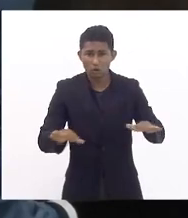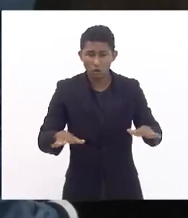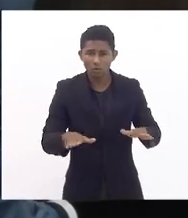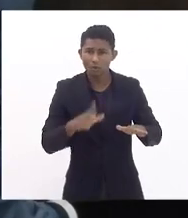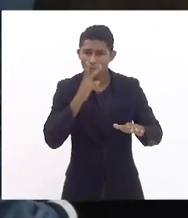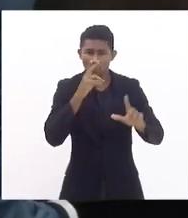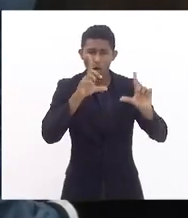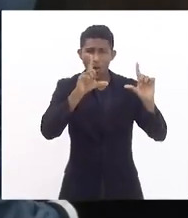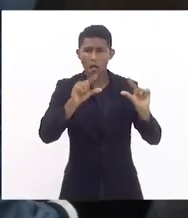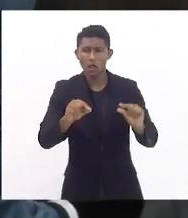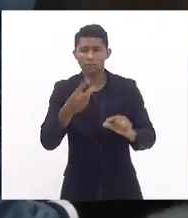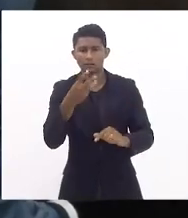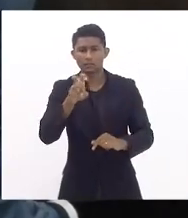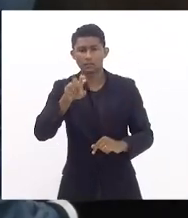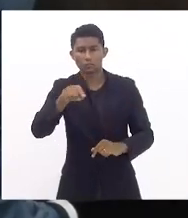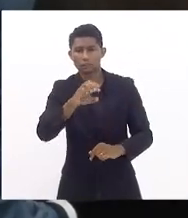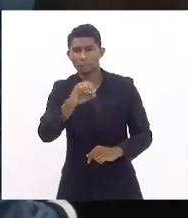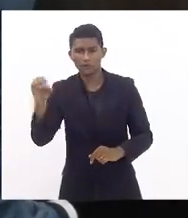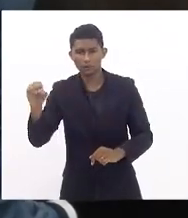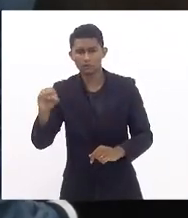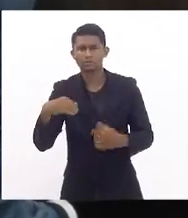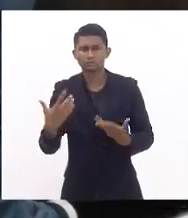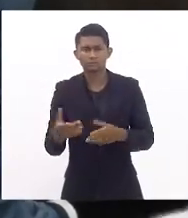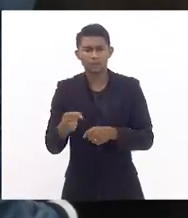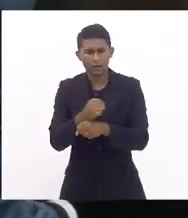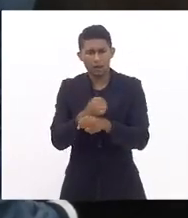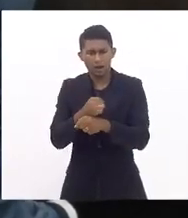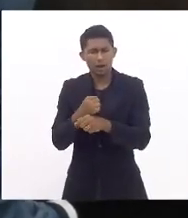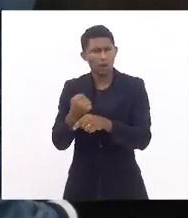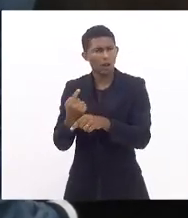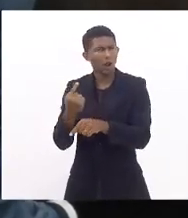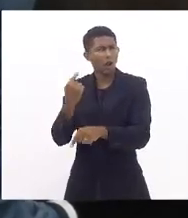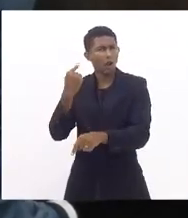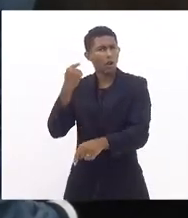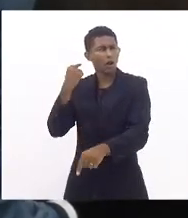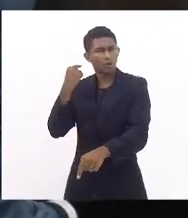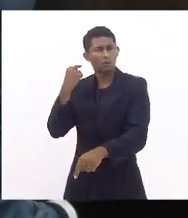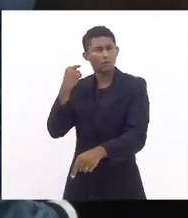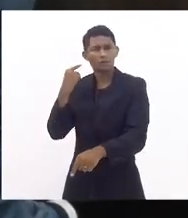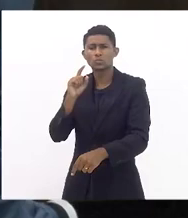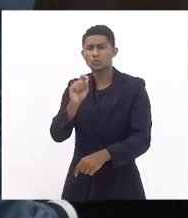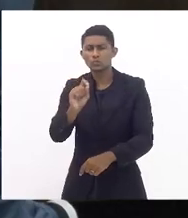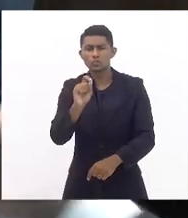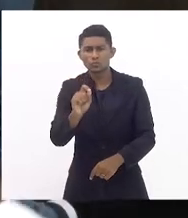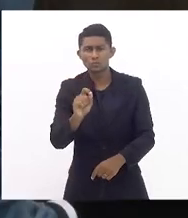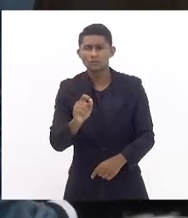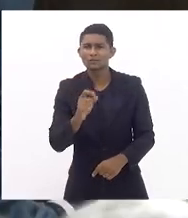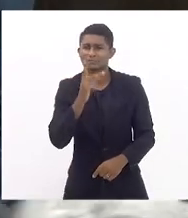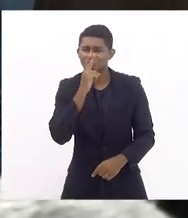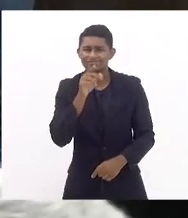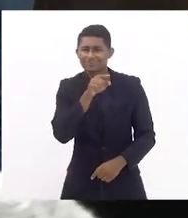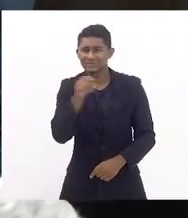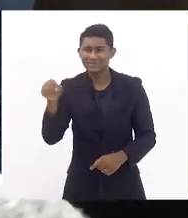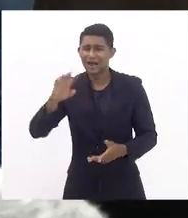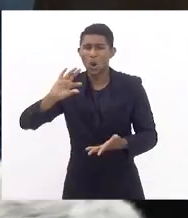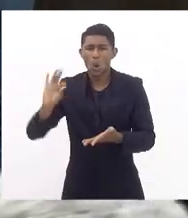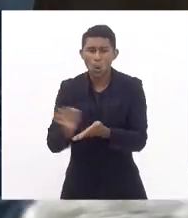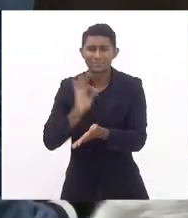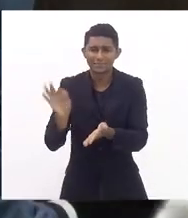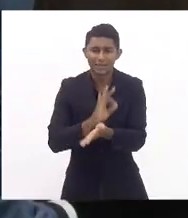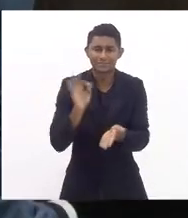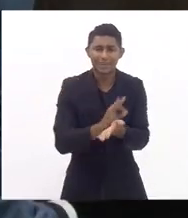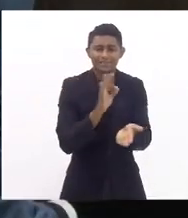anos, uma tendência que a gente tinha conseguido reverter de vínculos precários, de contratações